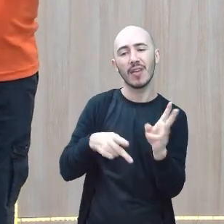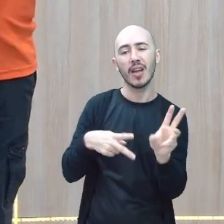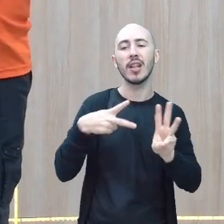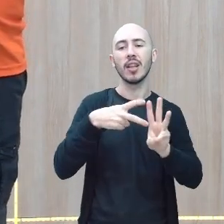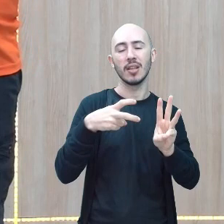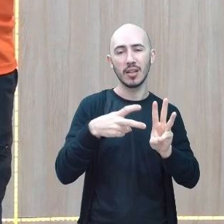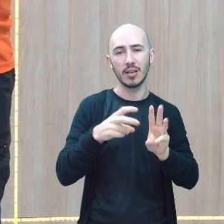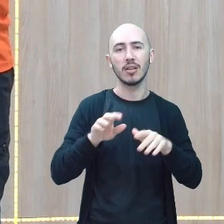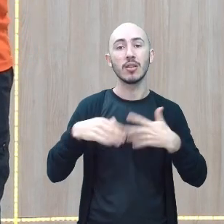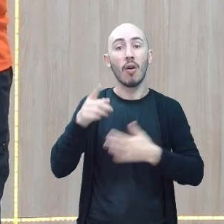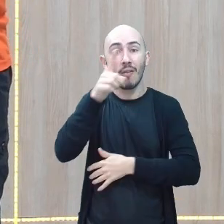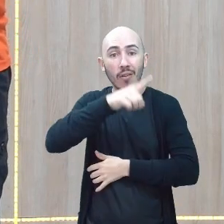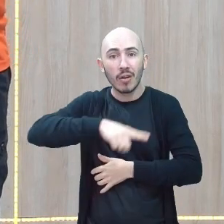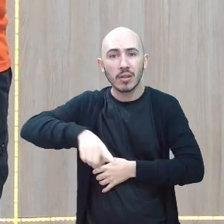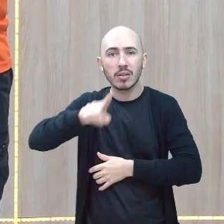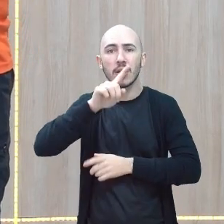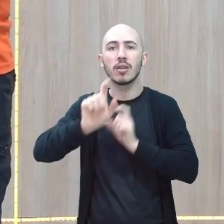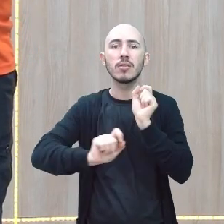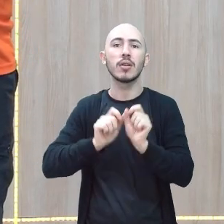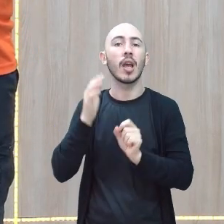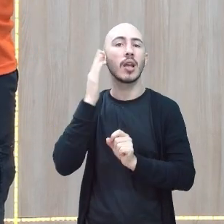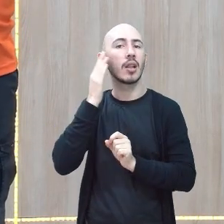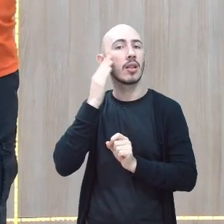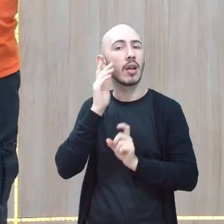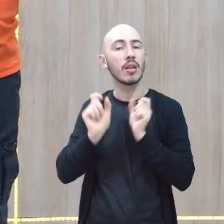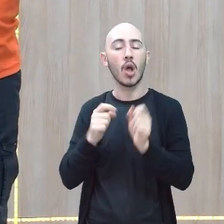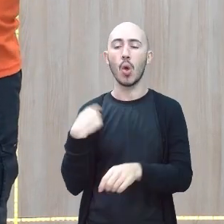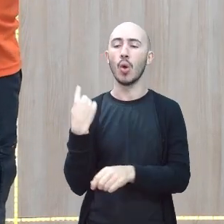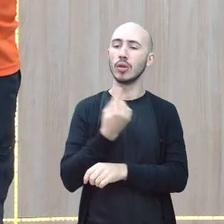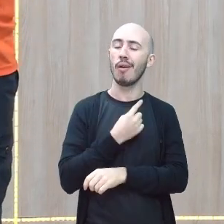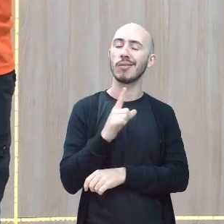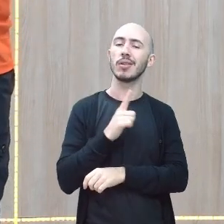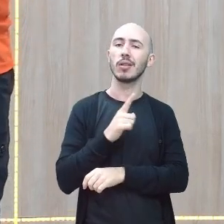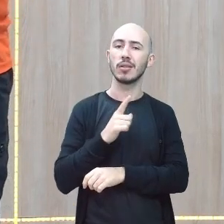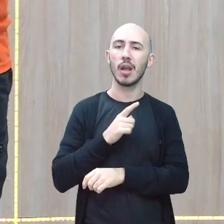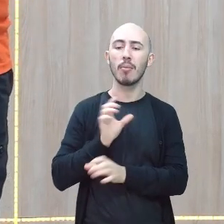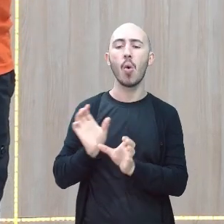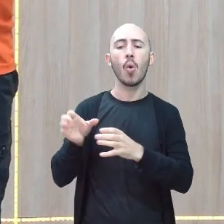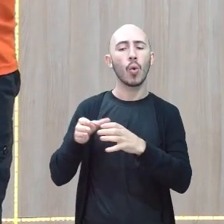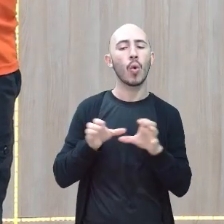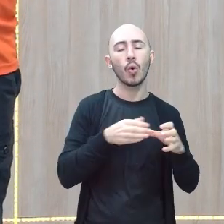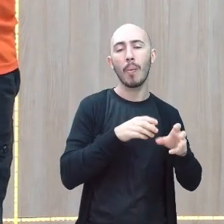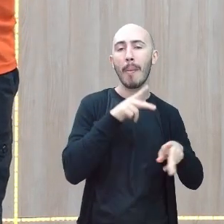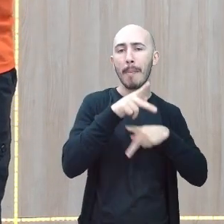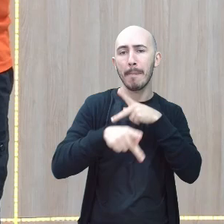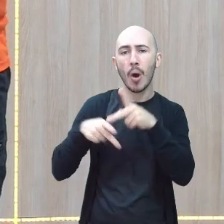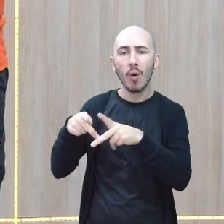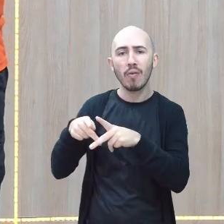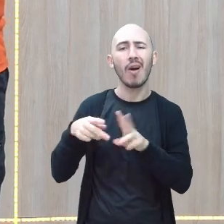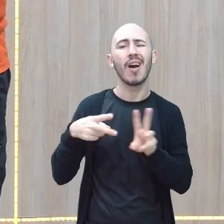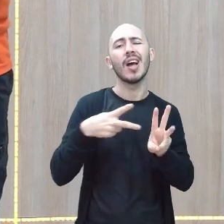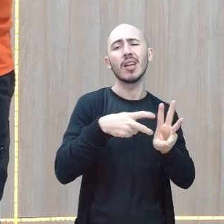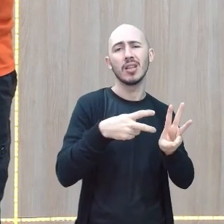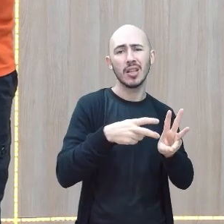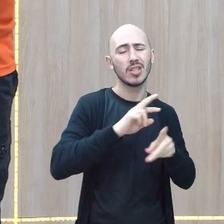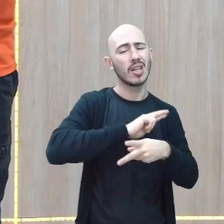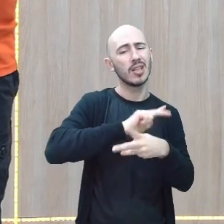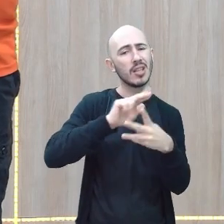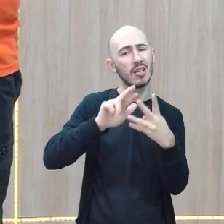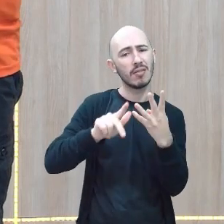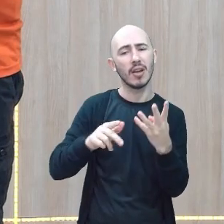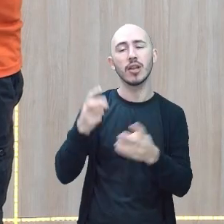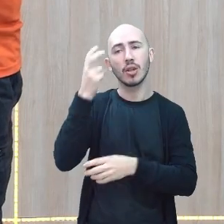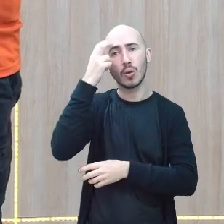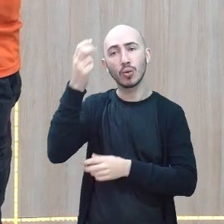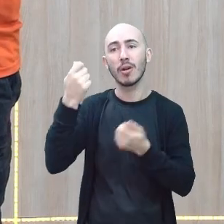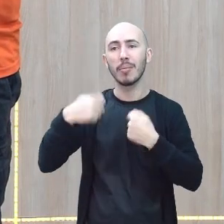para vocês essa ideia de que nós temos, né, professor, aqui vários povos com uma cultura que merece ser explorada. E,